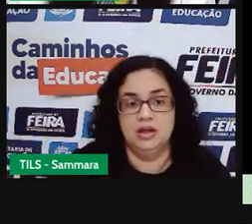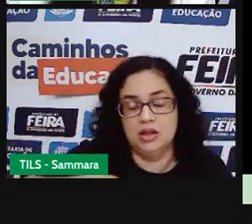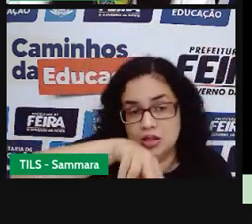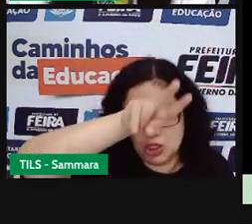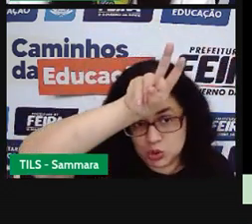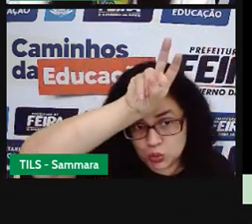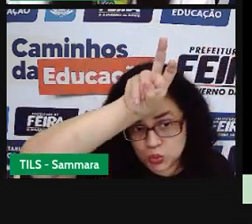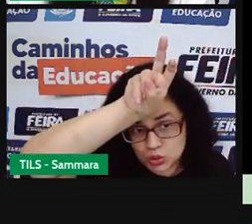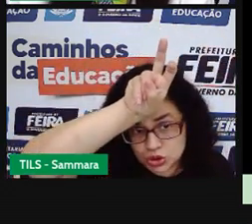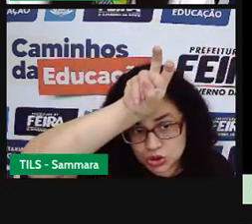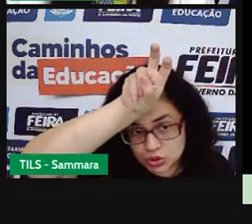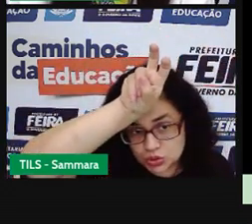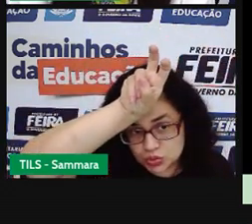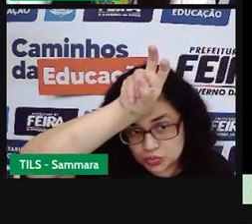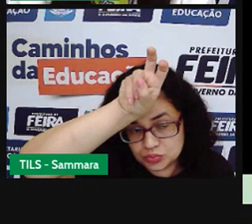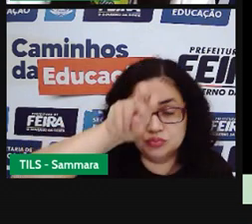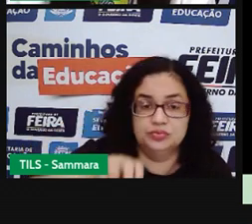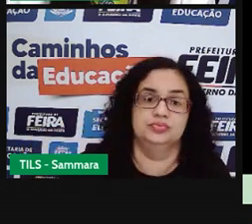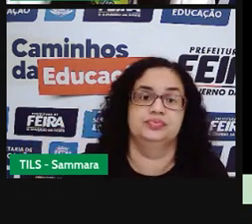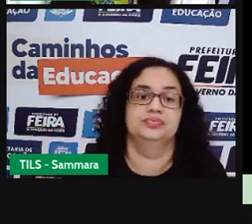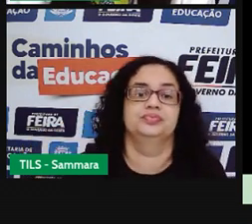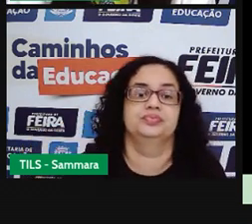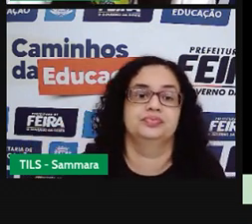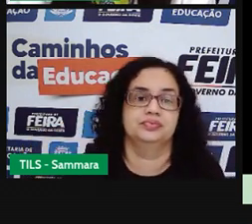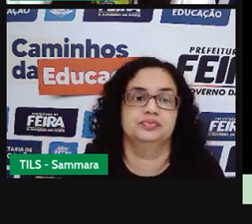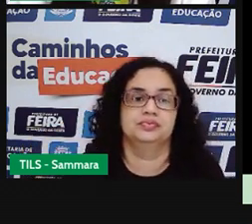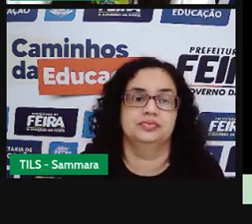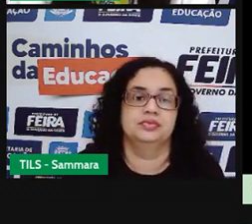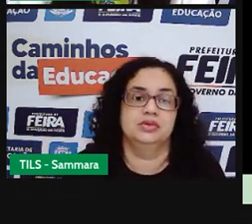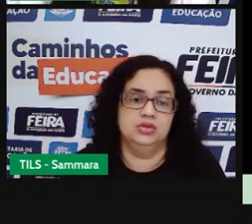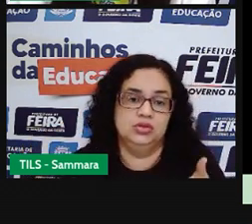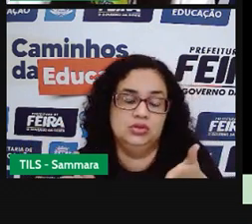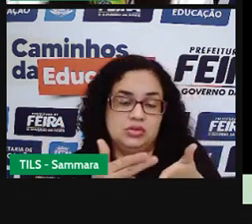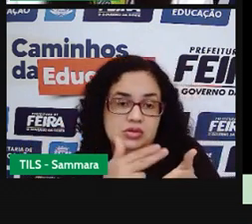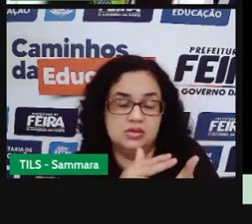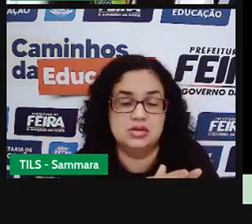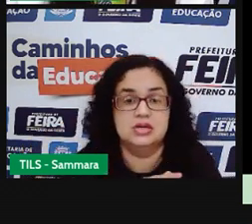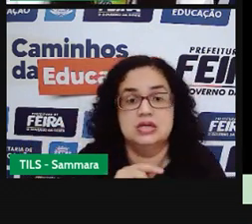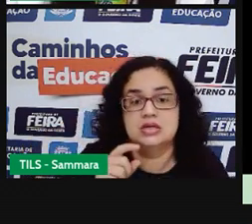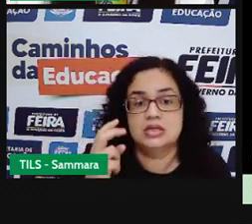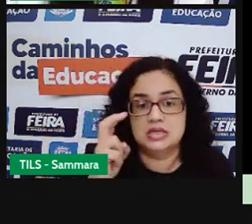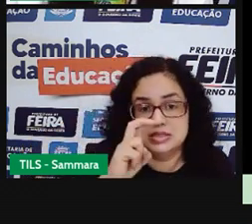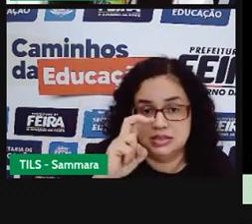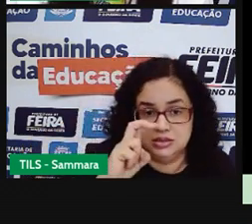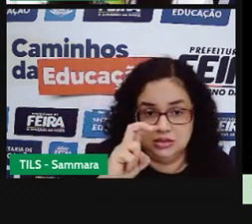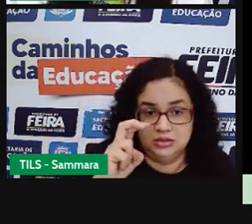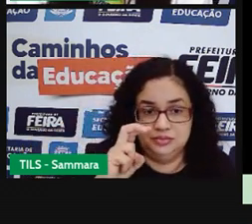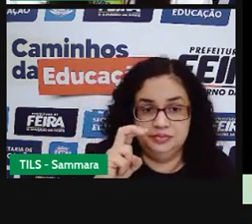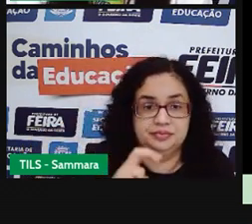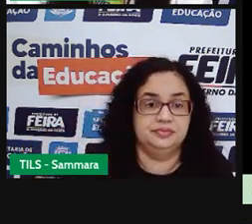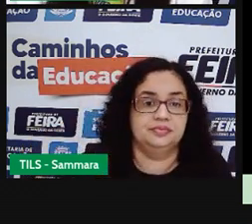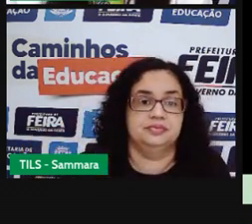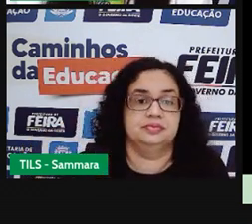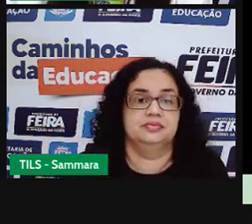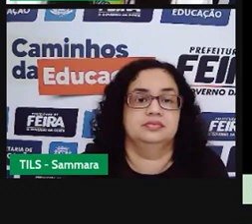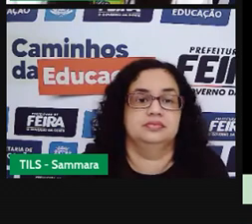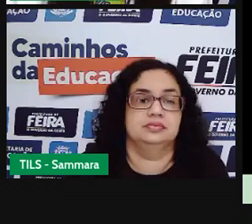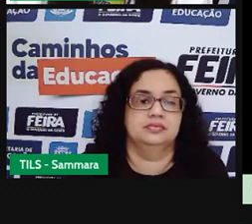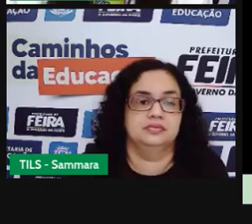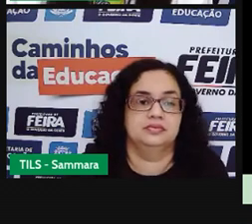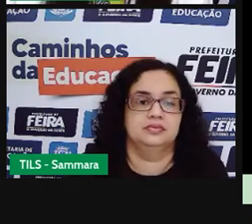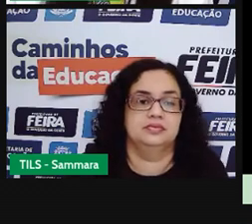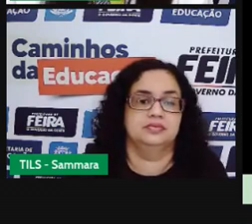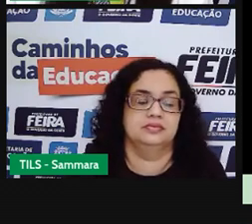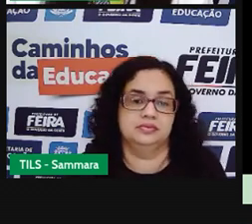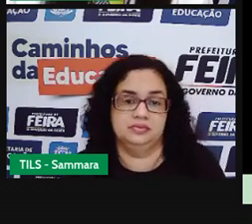aí nessa figura se fossemos contar aí ó a espaços as arestas e os vértices nós encontraremos 5